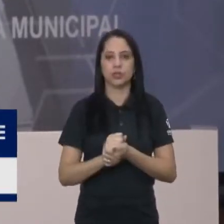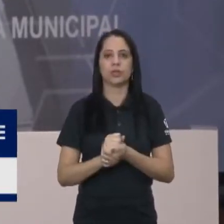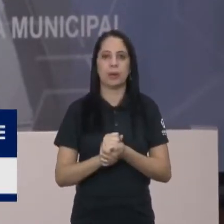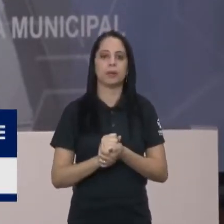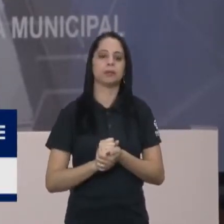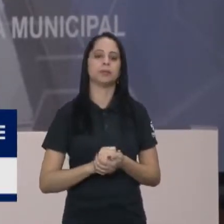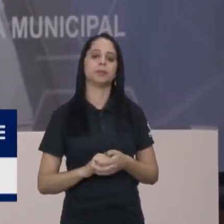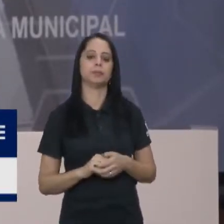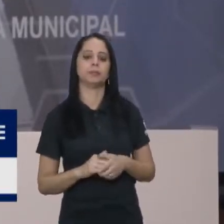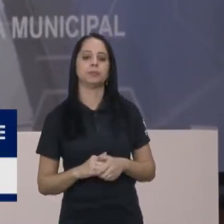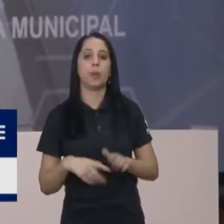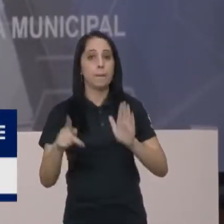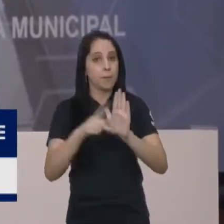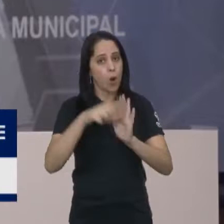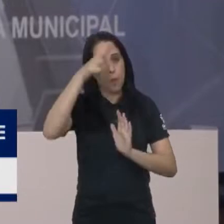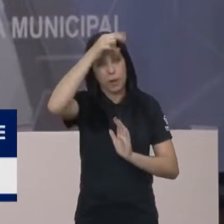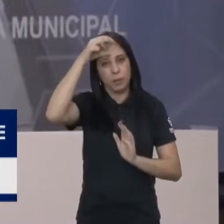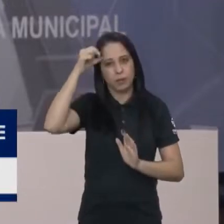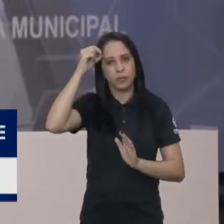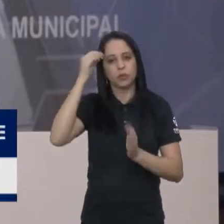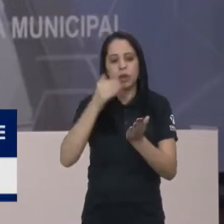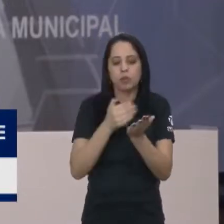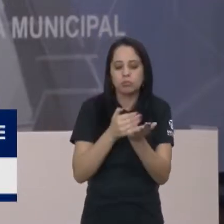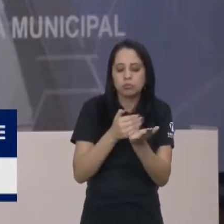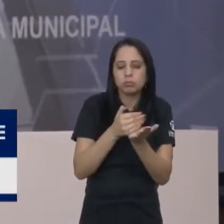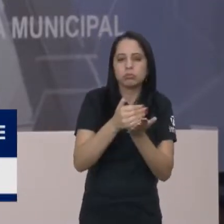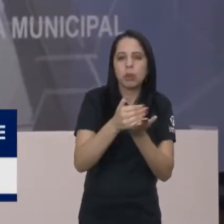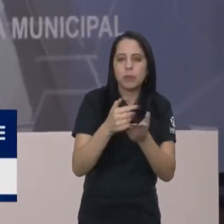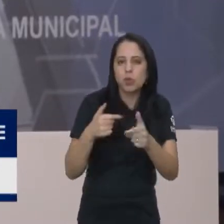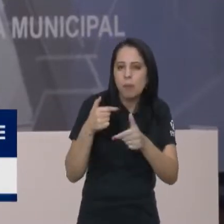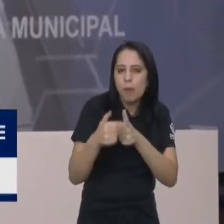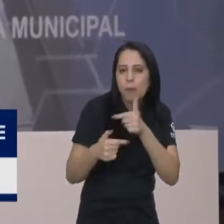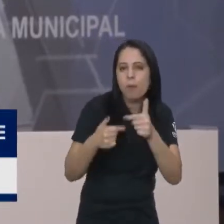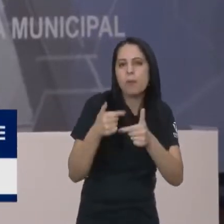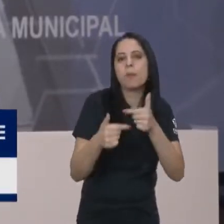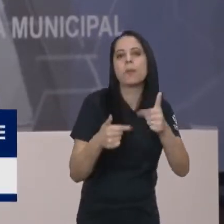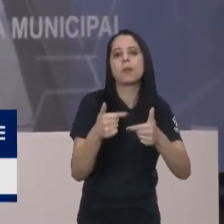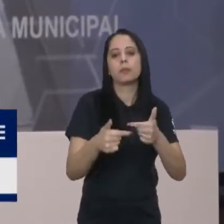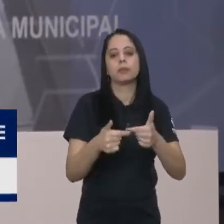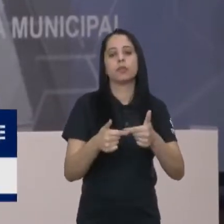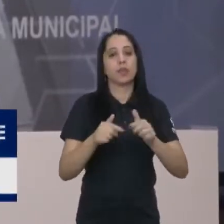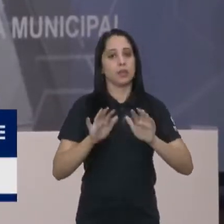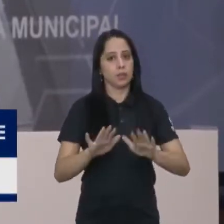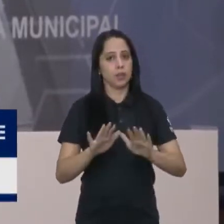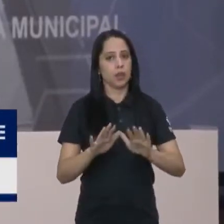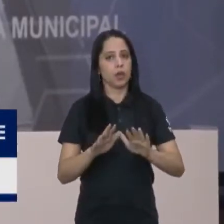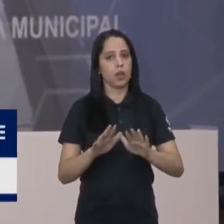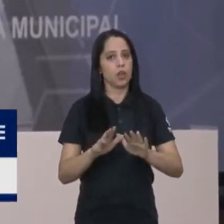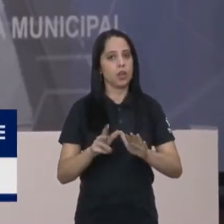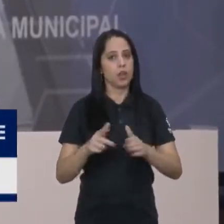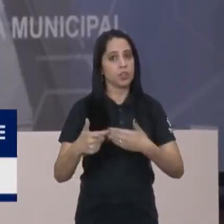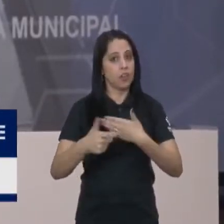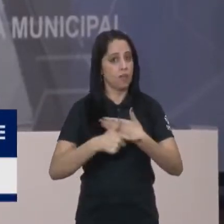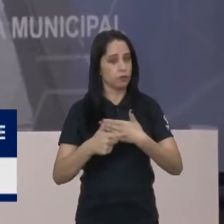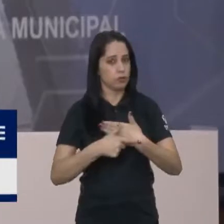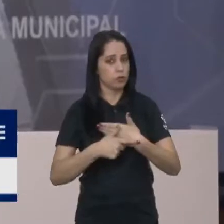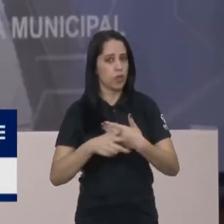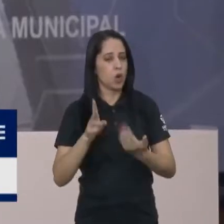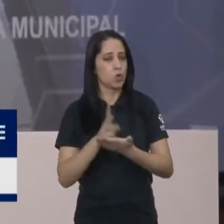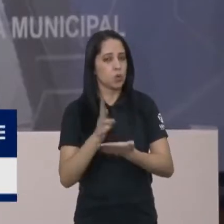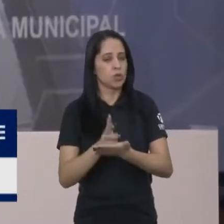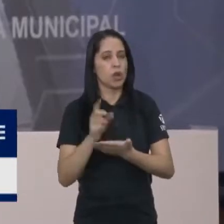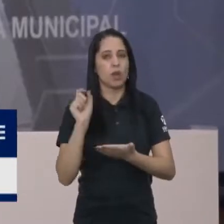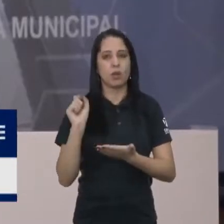da Prefeitura, onde iniciou sua longa trajetória. Atuou principalmente nas desapropriações que